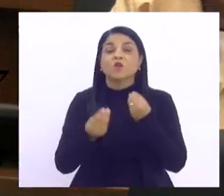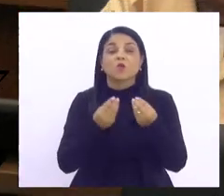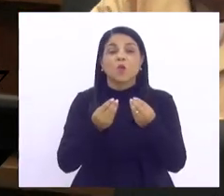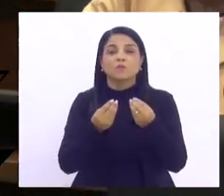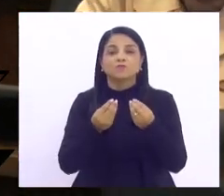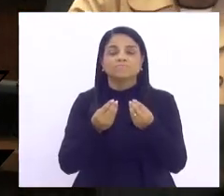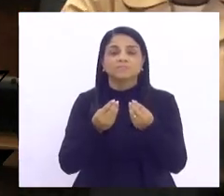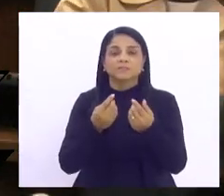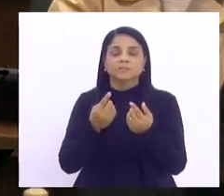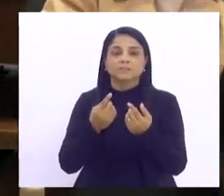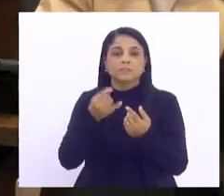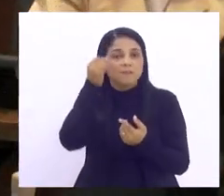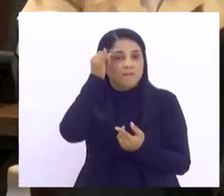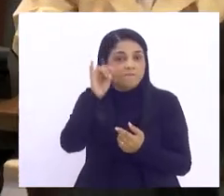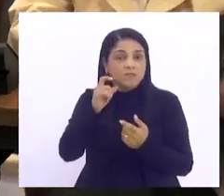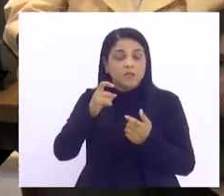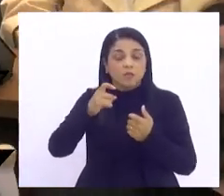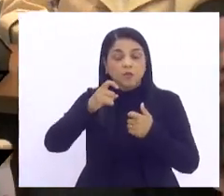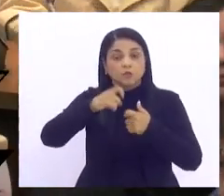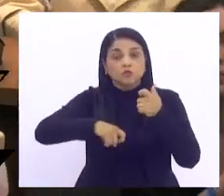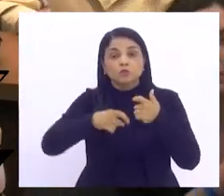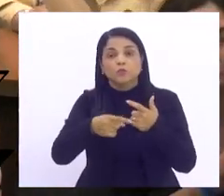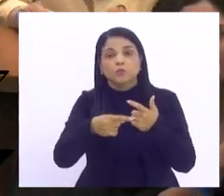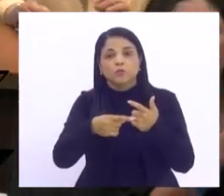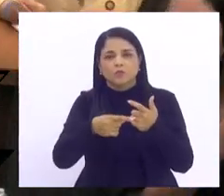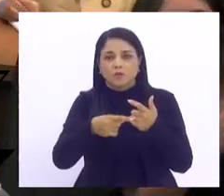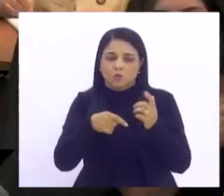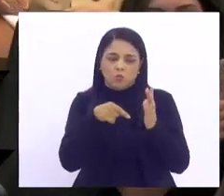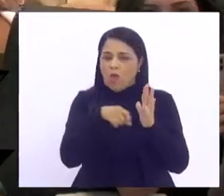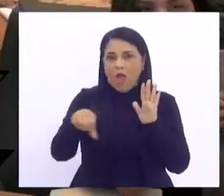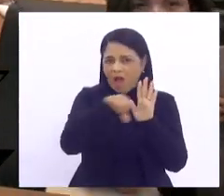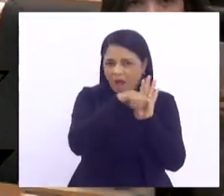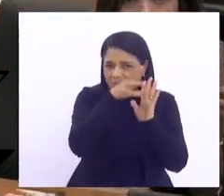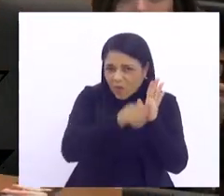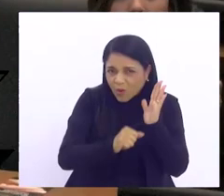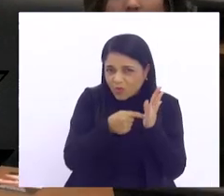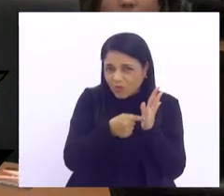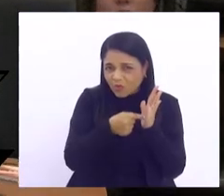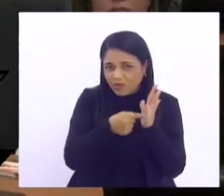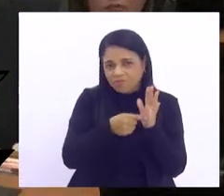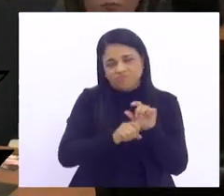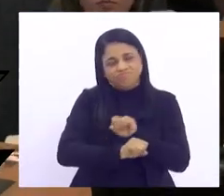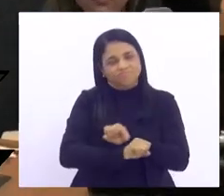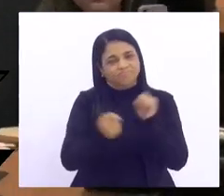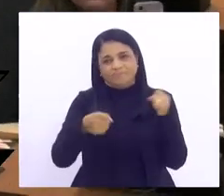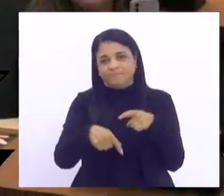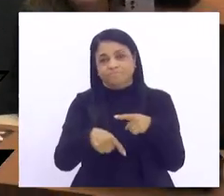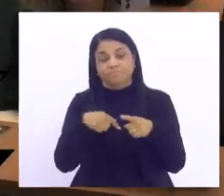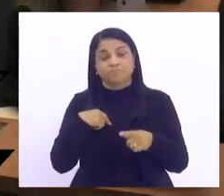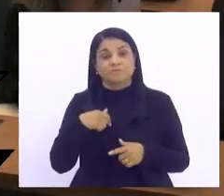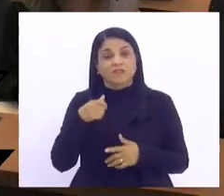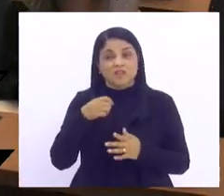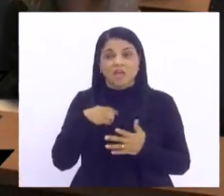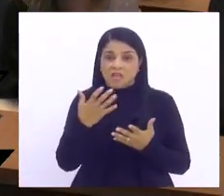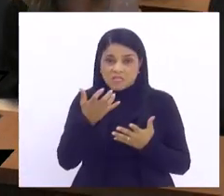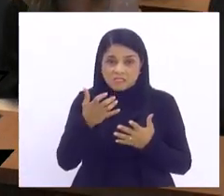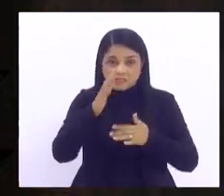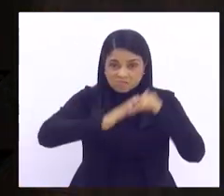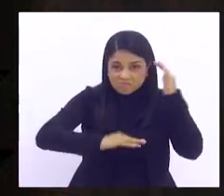estupro? Certamente não é com aborto. Agora, aqueles que querem aborto para essa mulher,